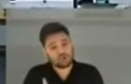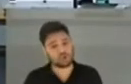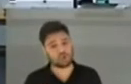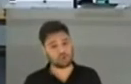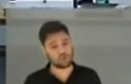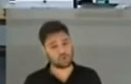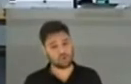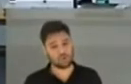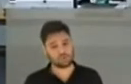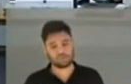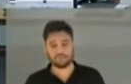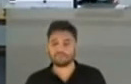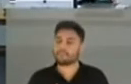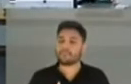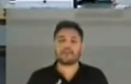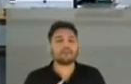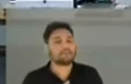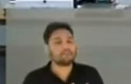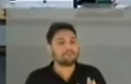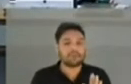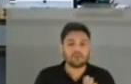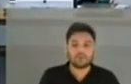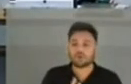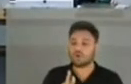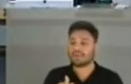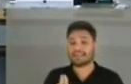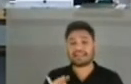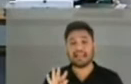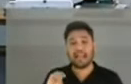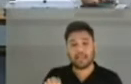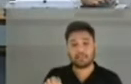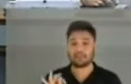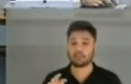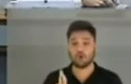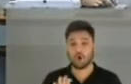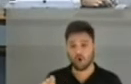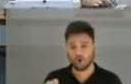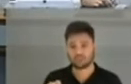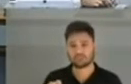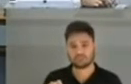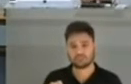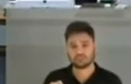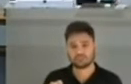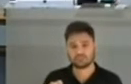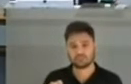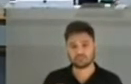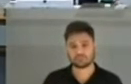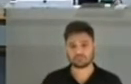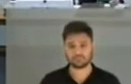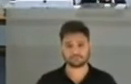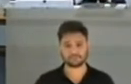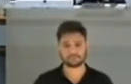Qual sua relação com Guilherme Torres Ribeiro? Presidente, não conheço. Relator, senhor, conhece só um minutinho.